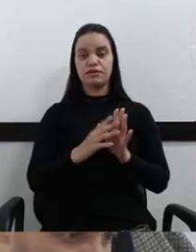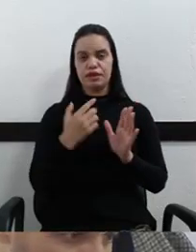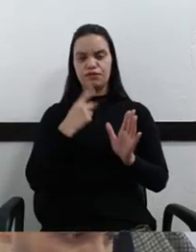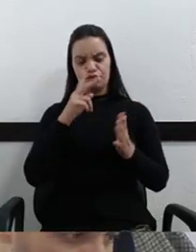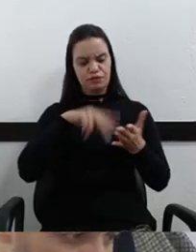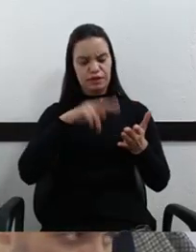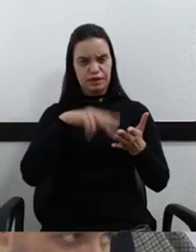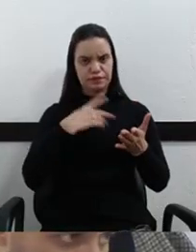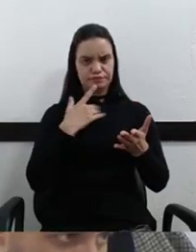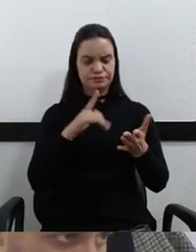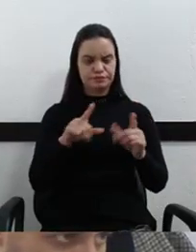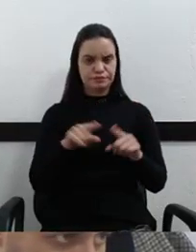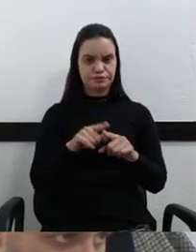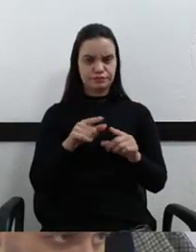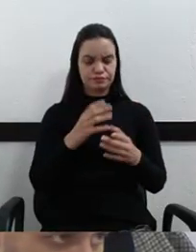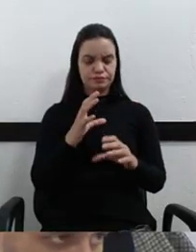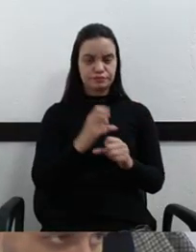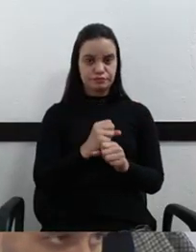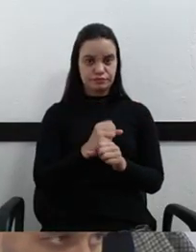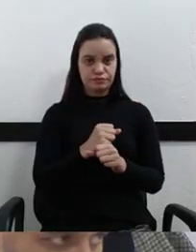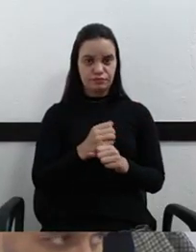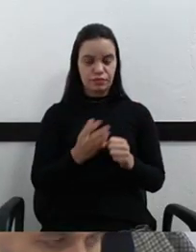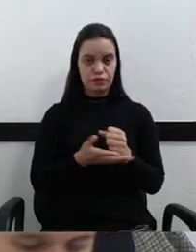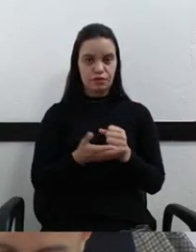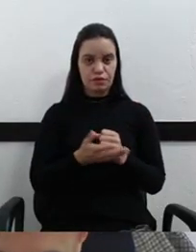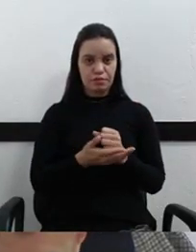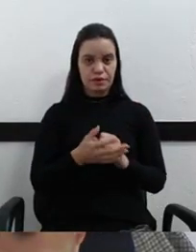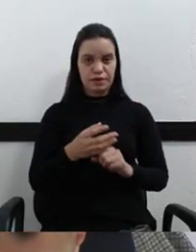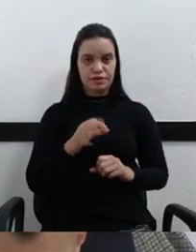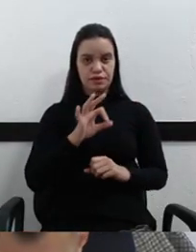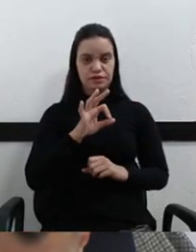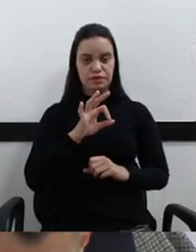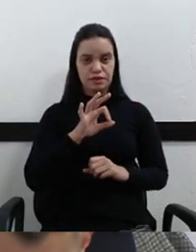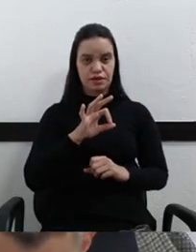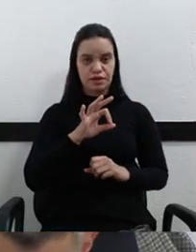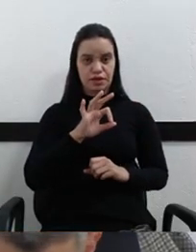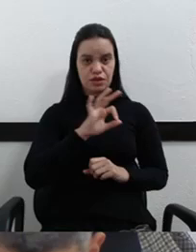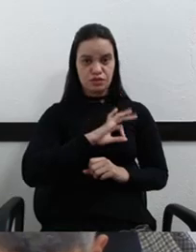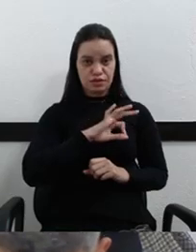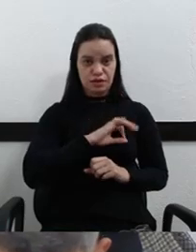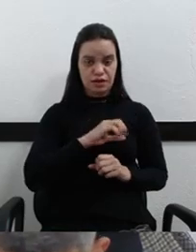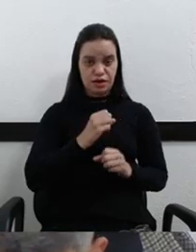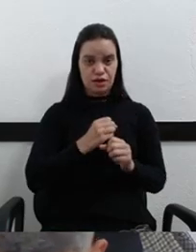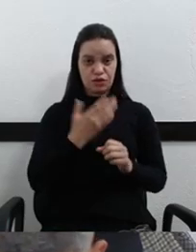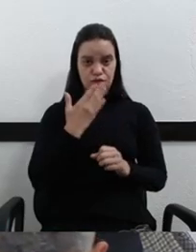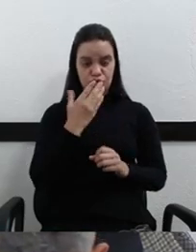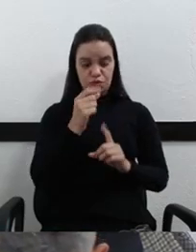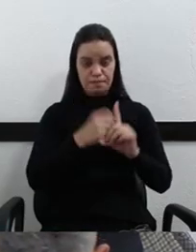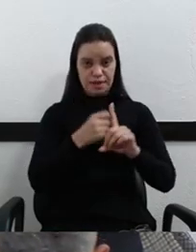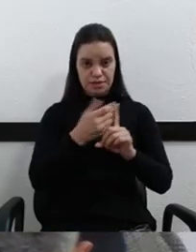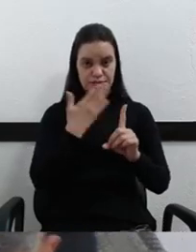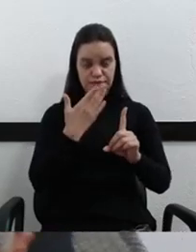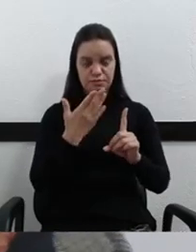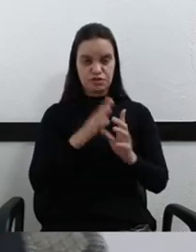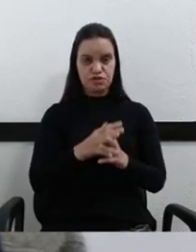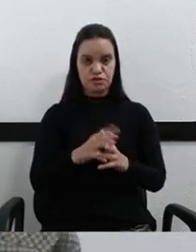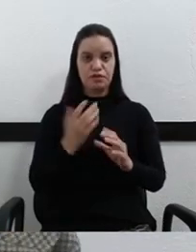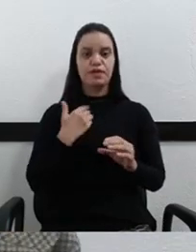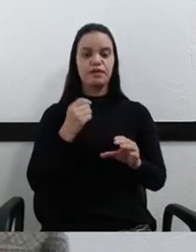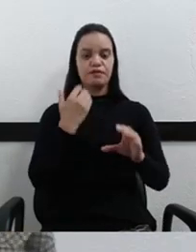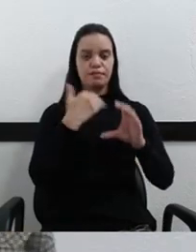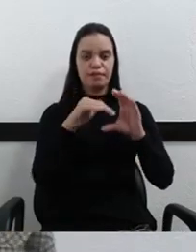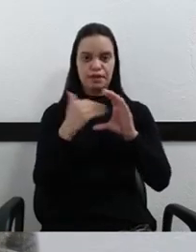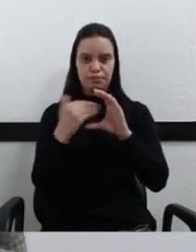Da normativa vigente, serão calculados com base na remuneração do mês pedido. Os pedidos serão realizados por